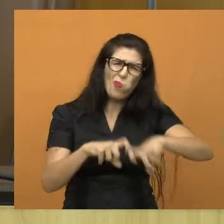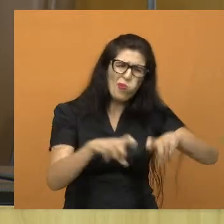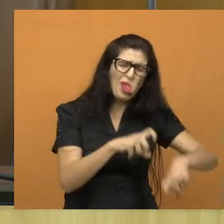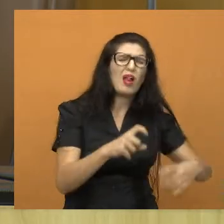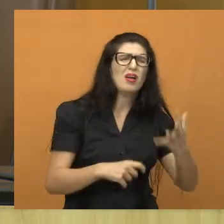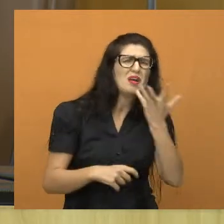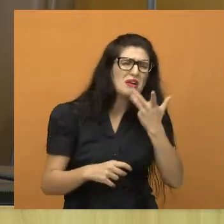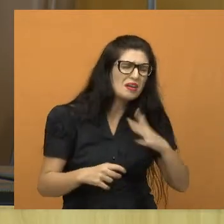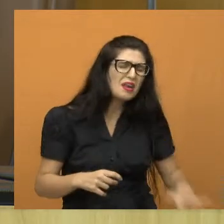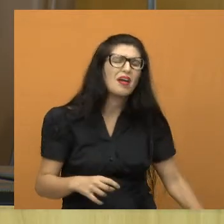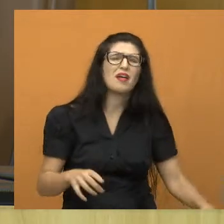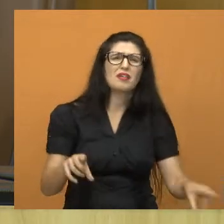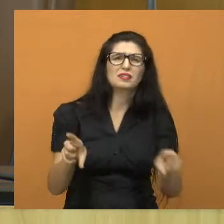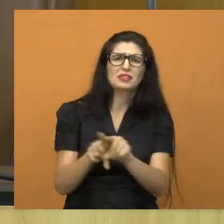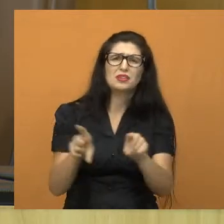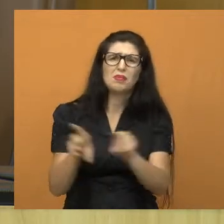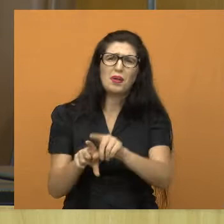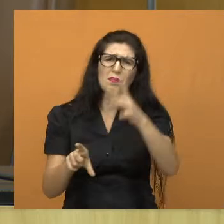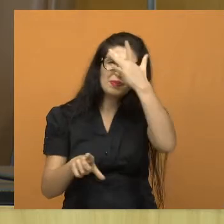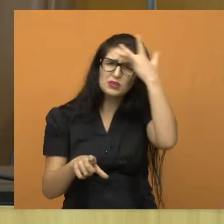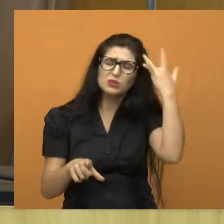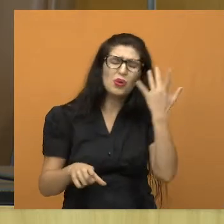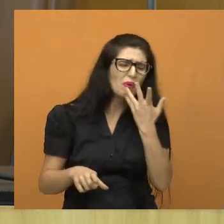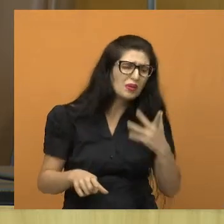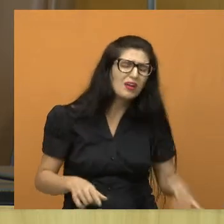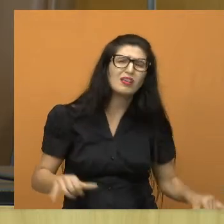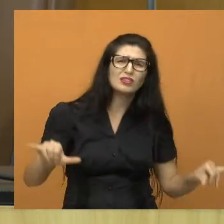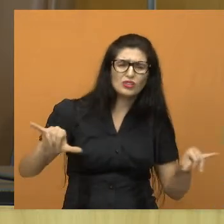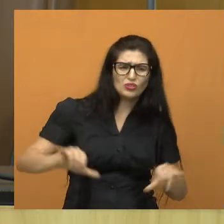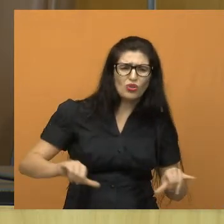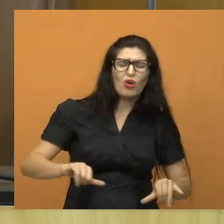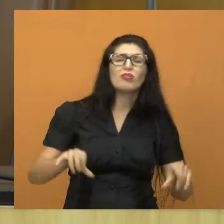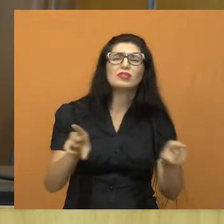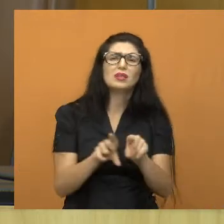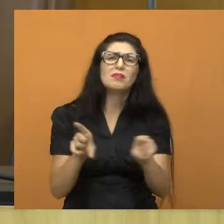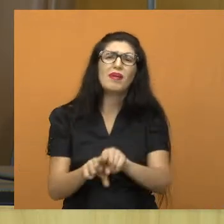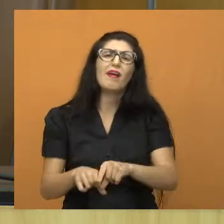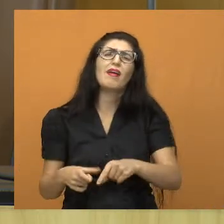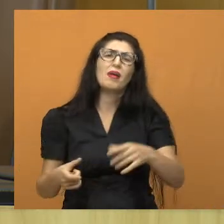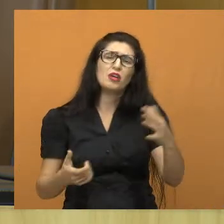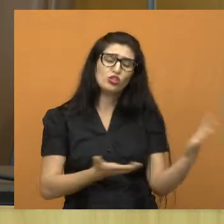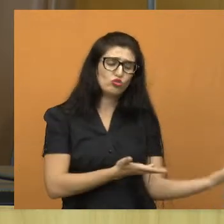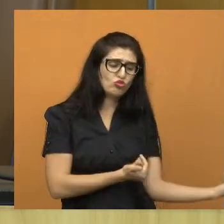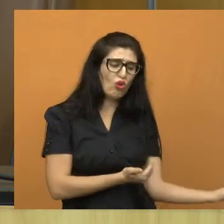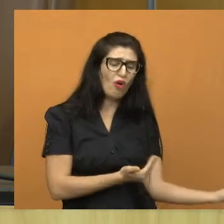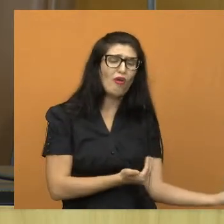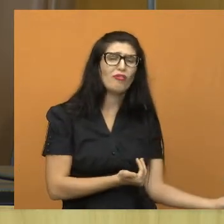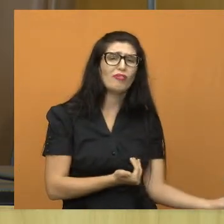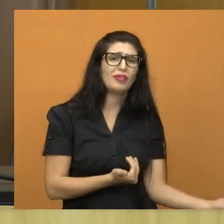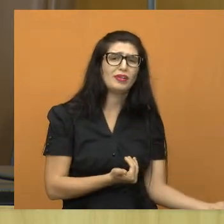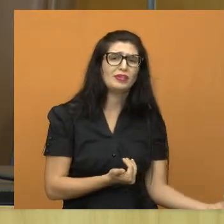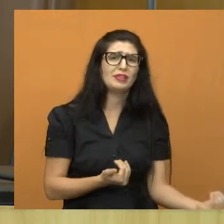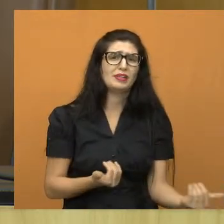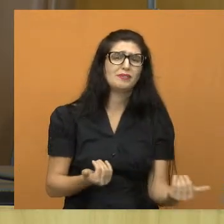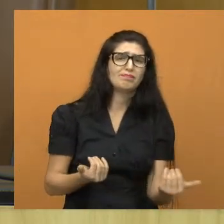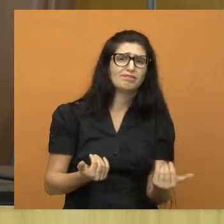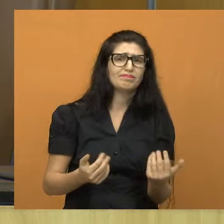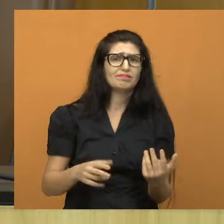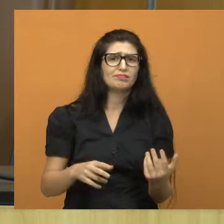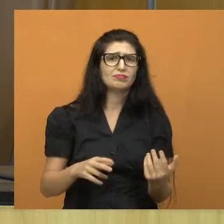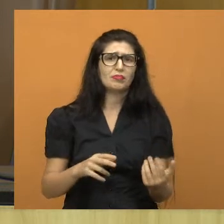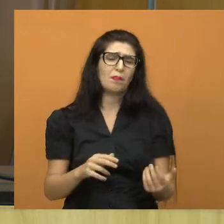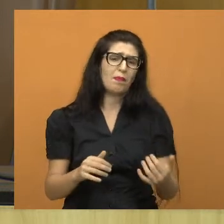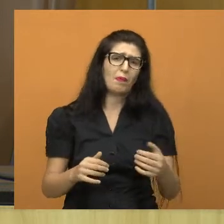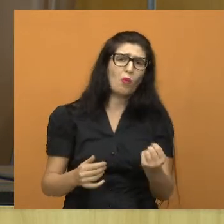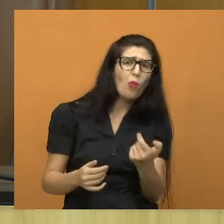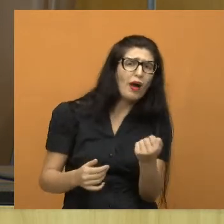os menores que sofrem e que estão cumprindo medida socioeducativa, e tem um olhar importante também sobre um serviço que chama